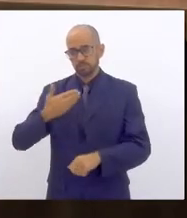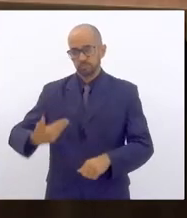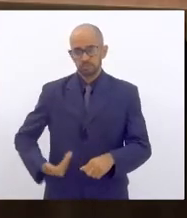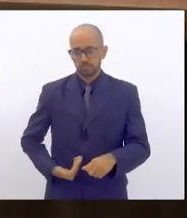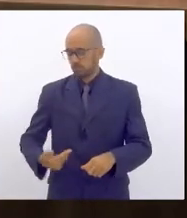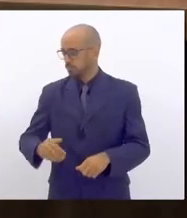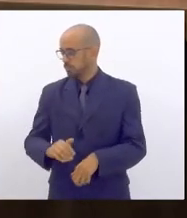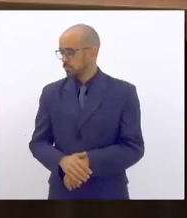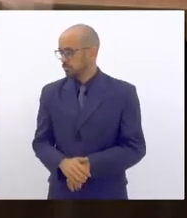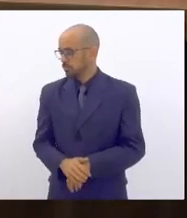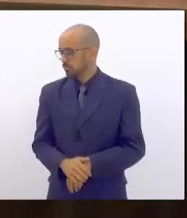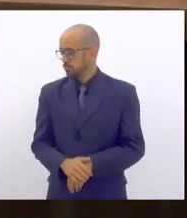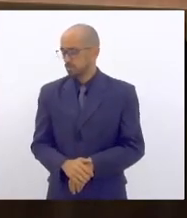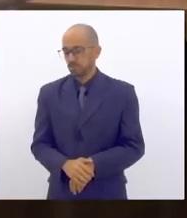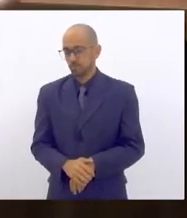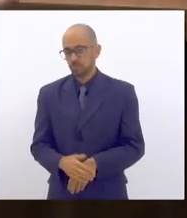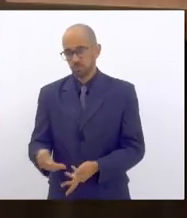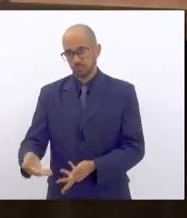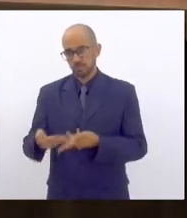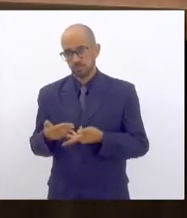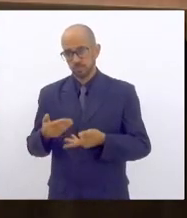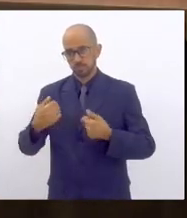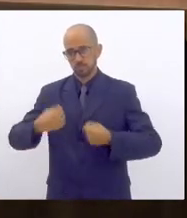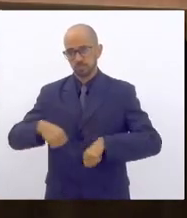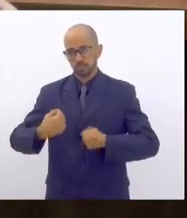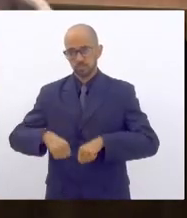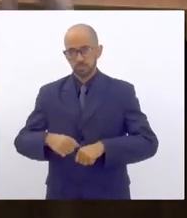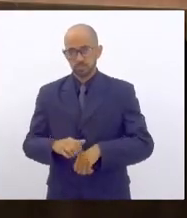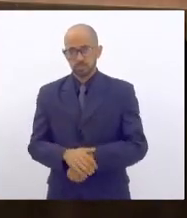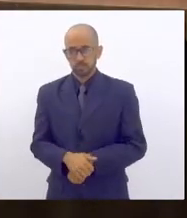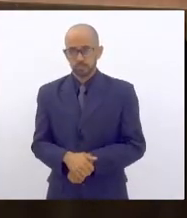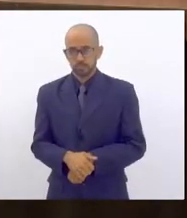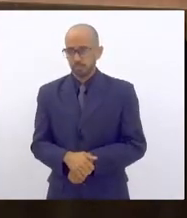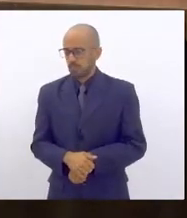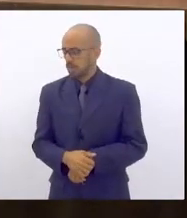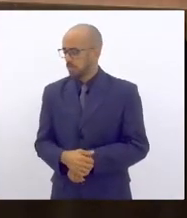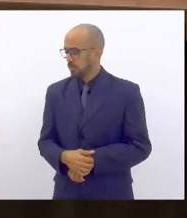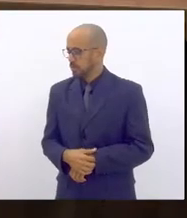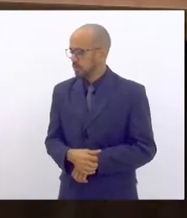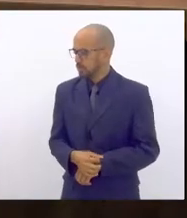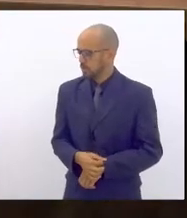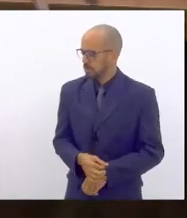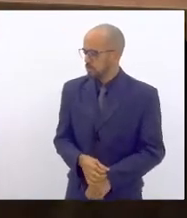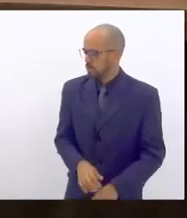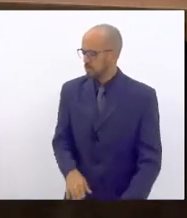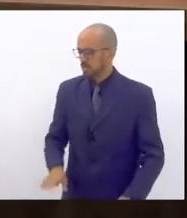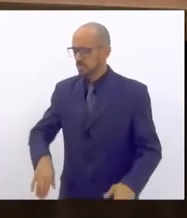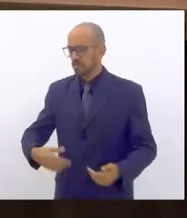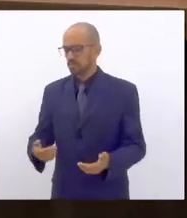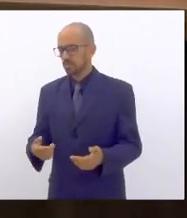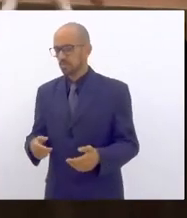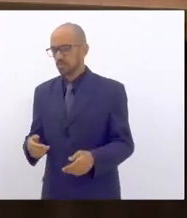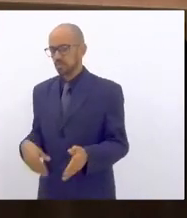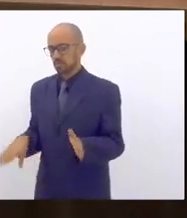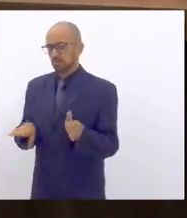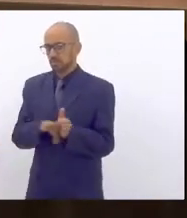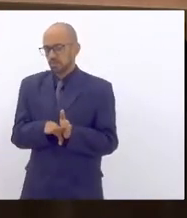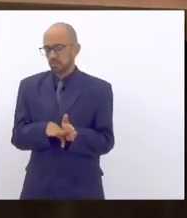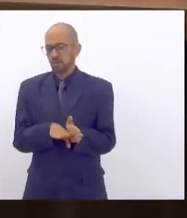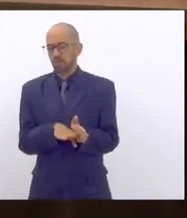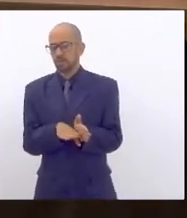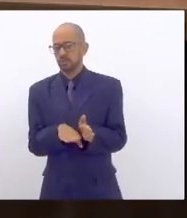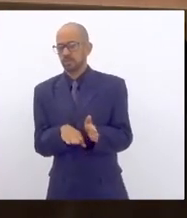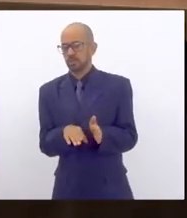um atendimento aos necessitados. A gente chega numa determinada ocupação, é uma